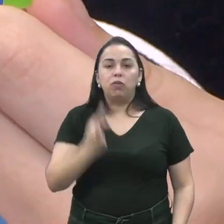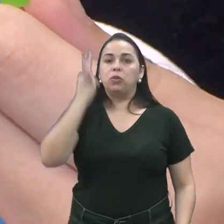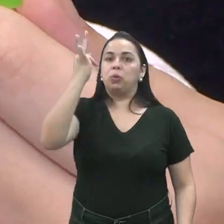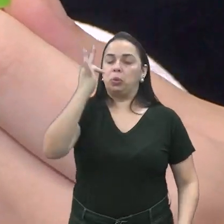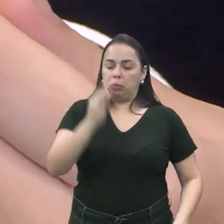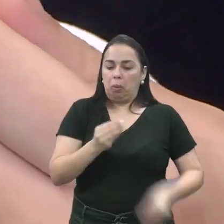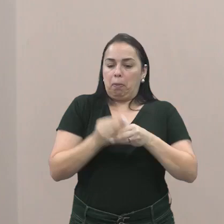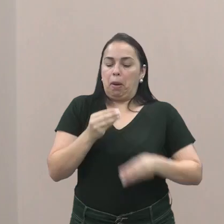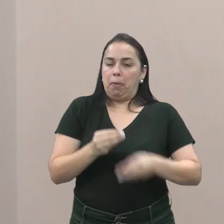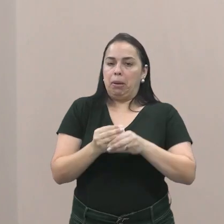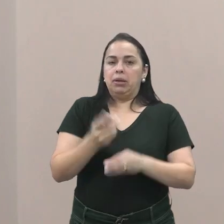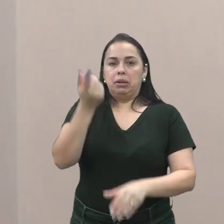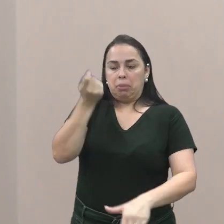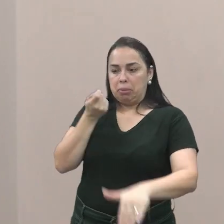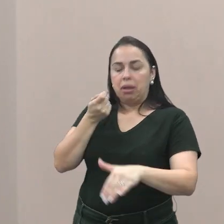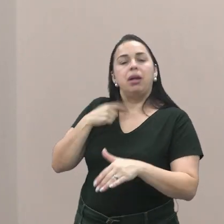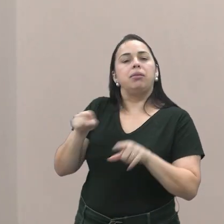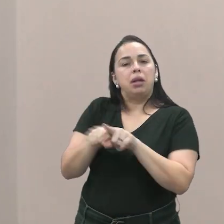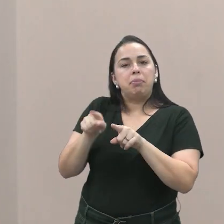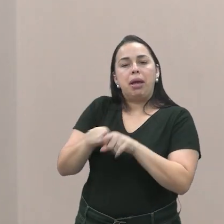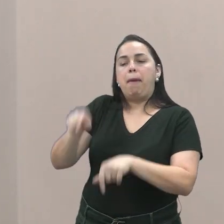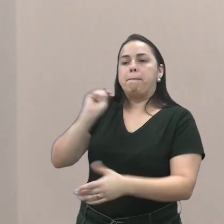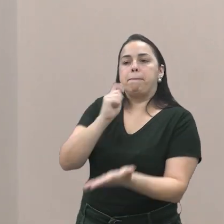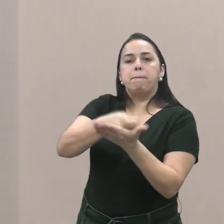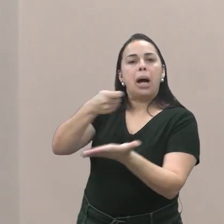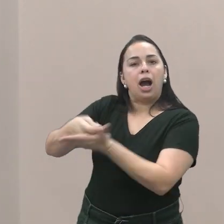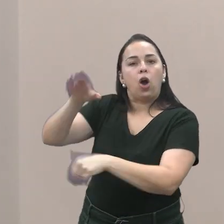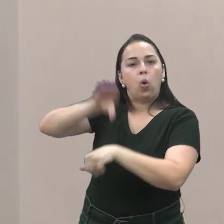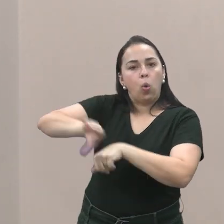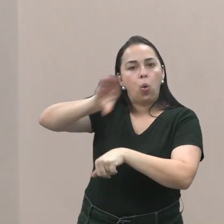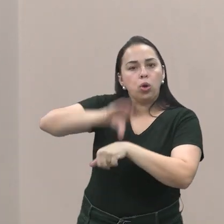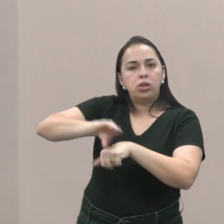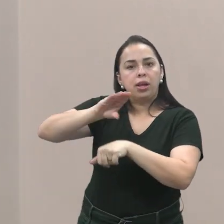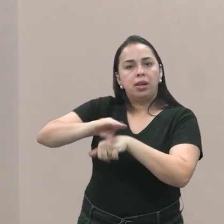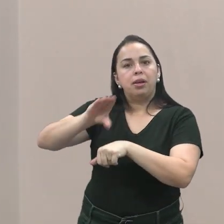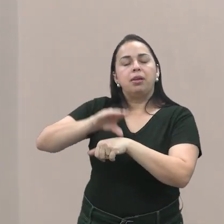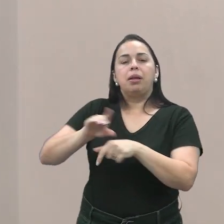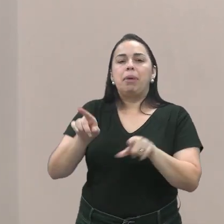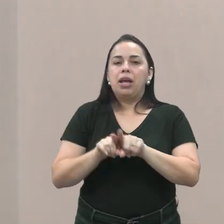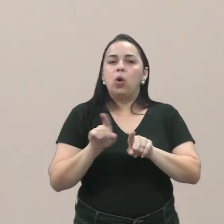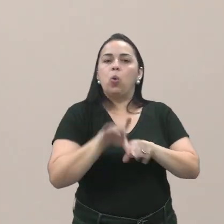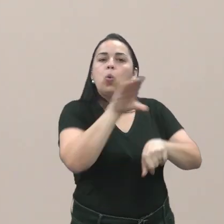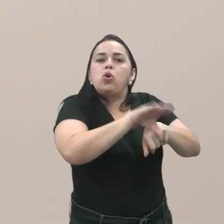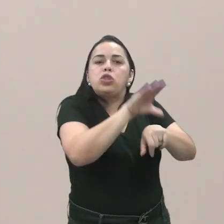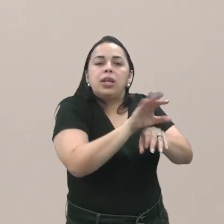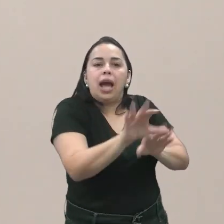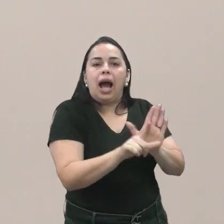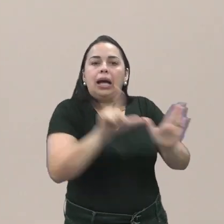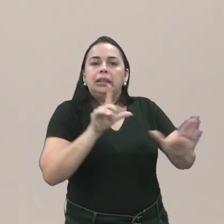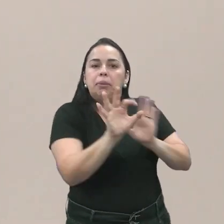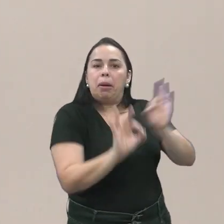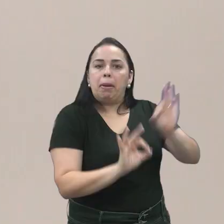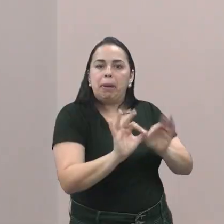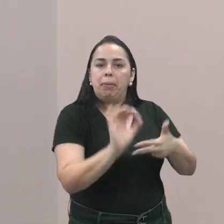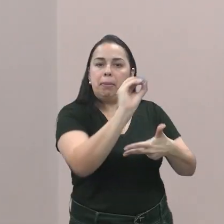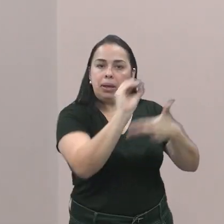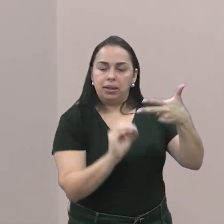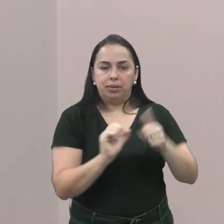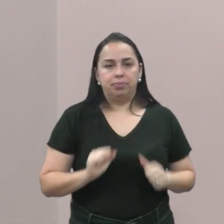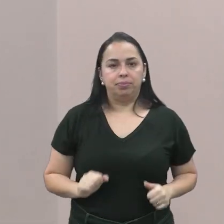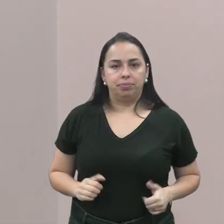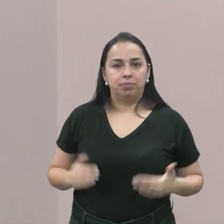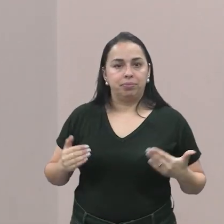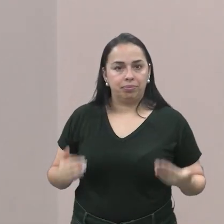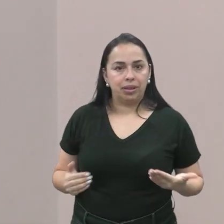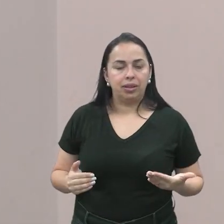sonhar com o futuro. Com o dinheiro, ela pensa em investir em cursos profissionalizantes e preparatório para o Enem. Eu vou